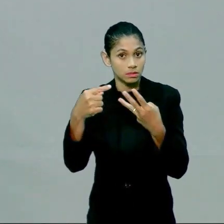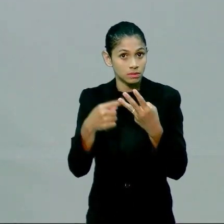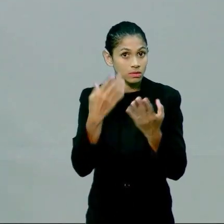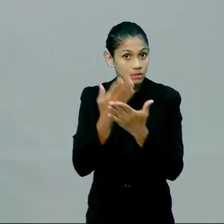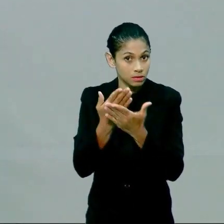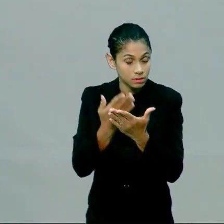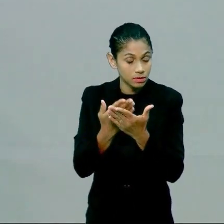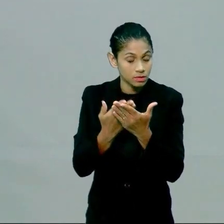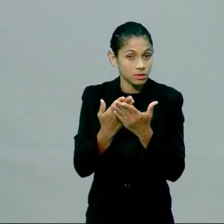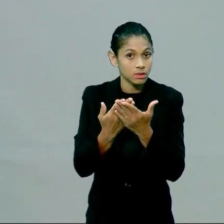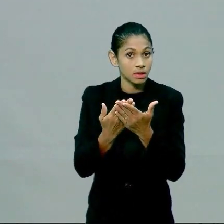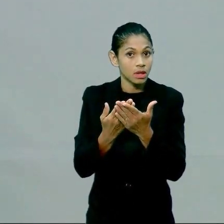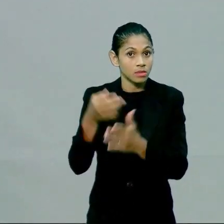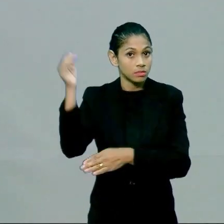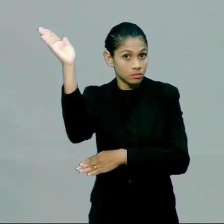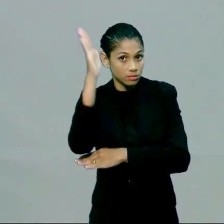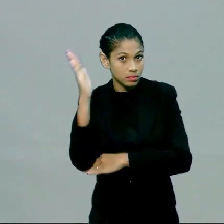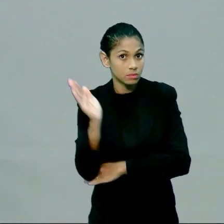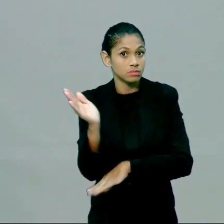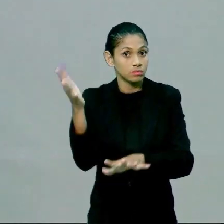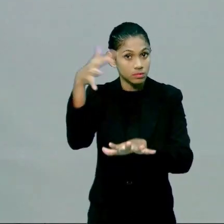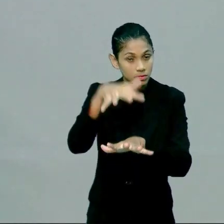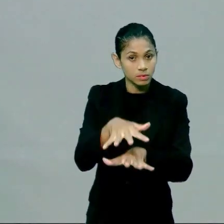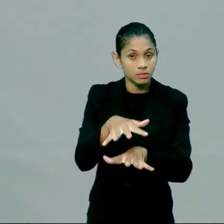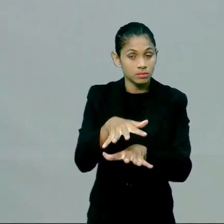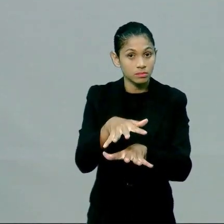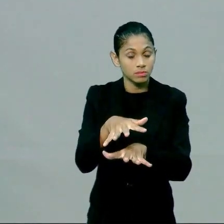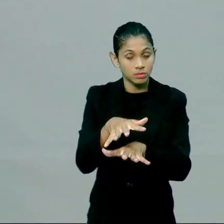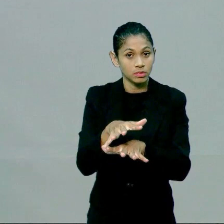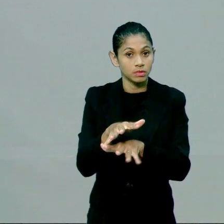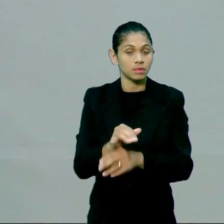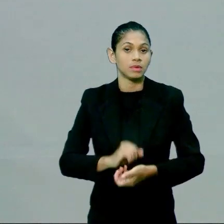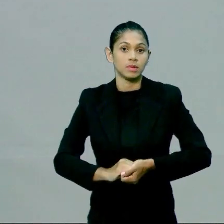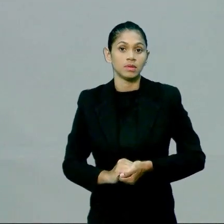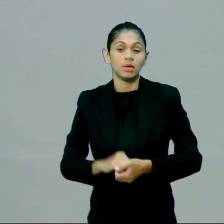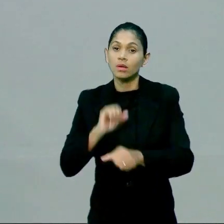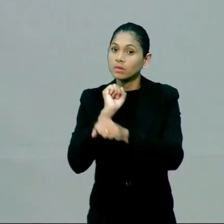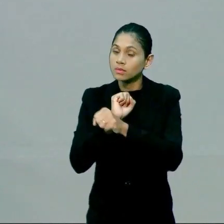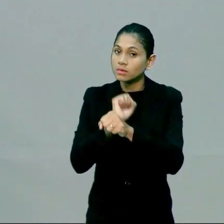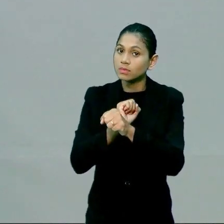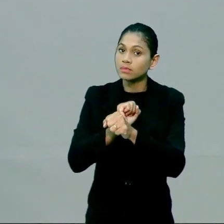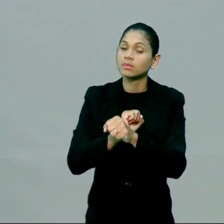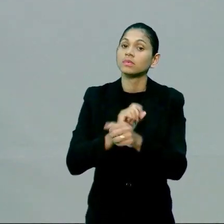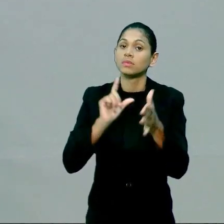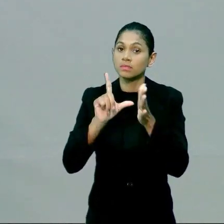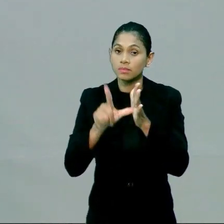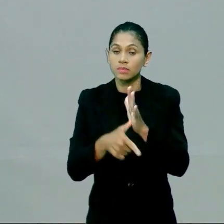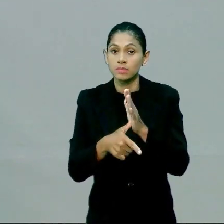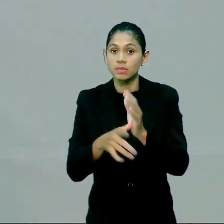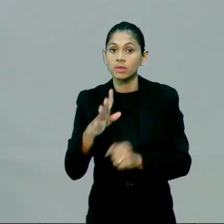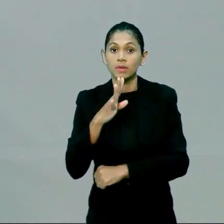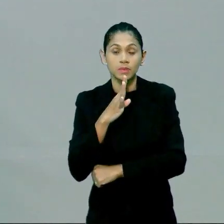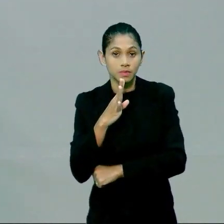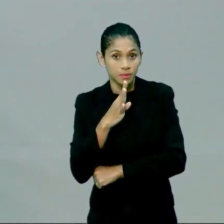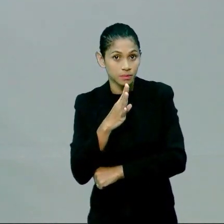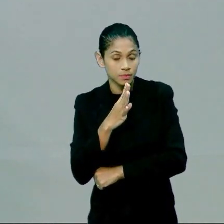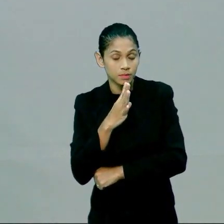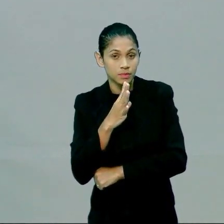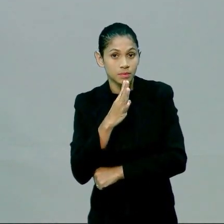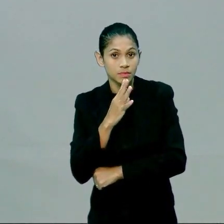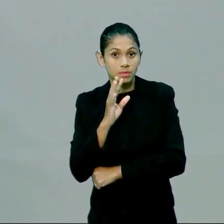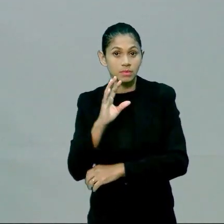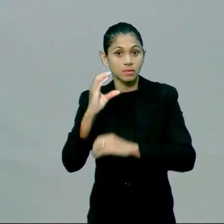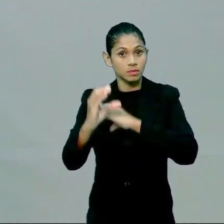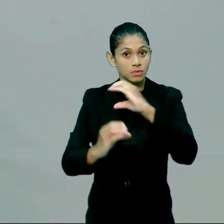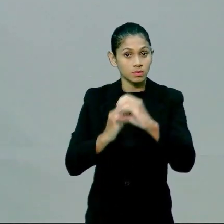Colônia que nós vamos ver. E eu te espero na próxima para a gente conhecer o ciclo do ouro e, em seguida,